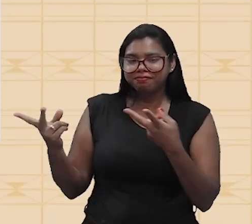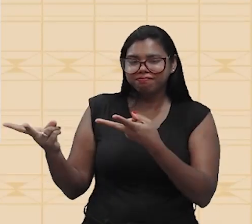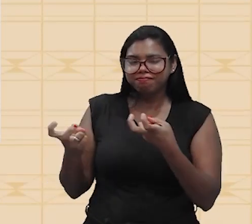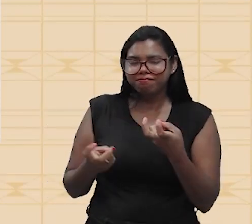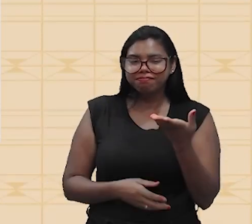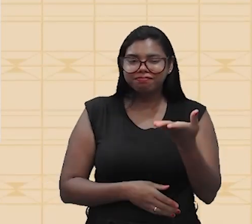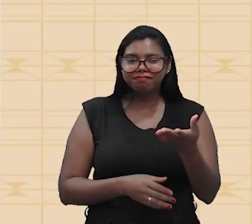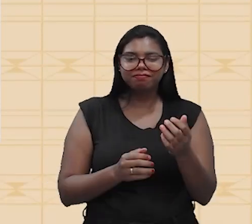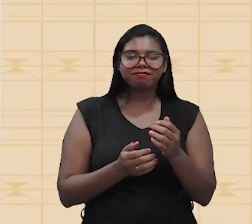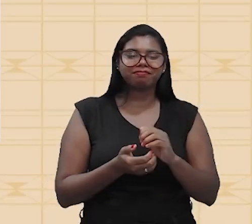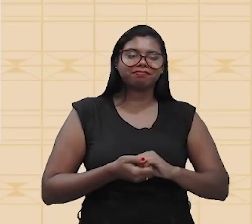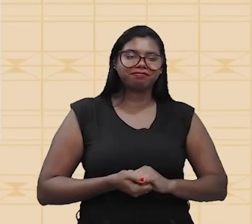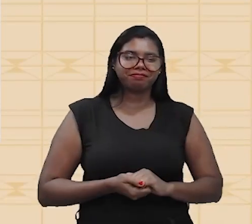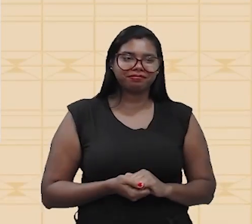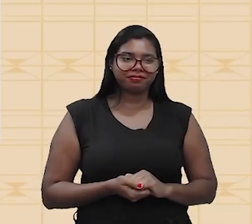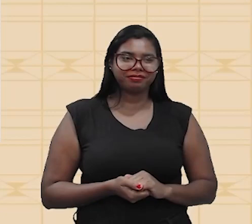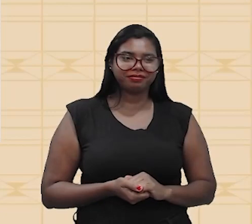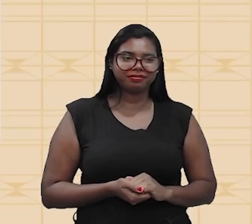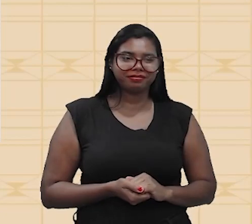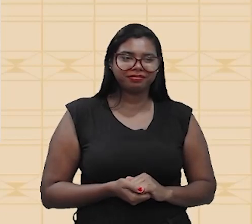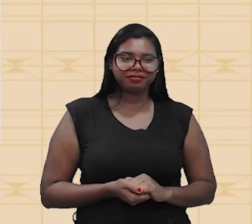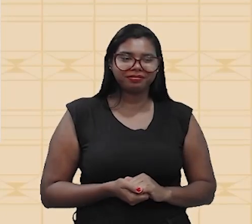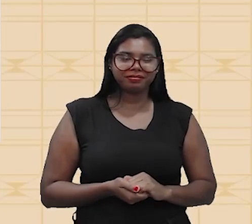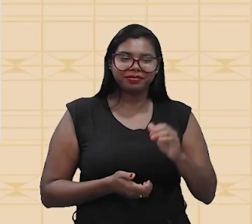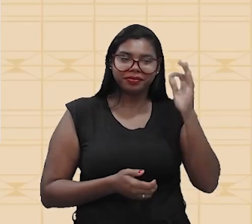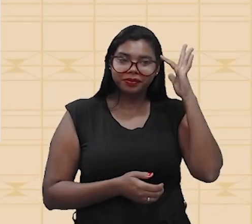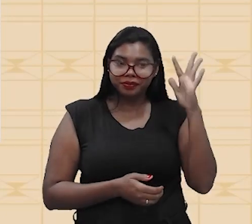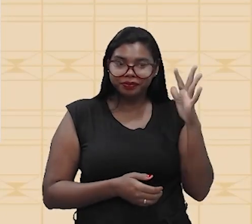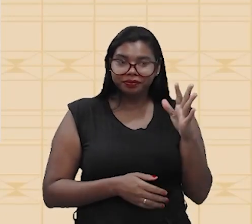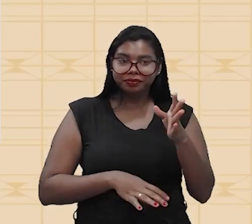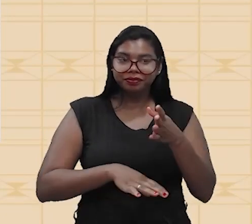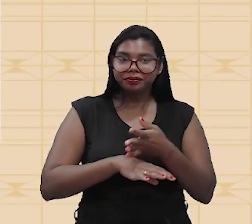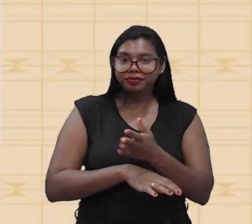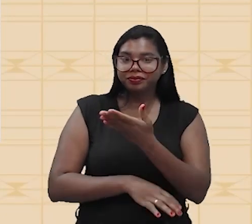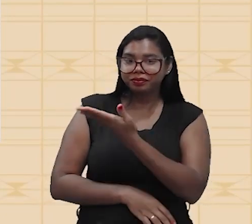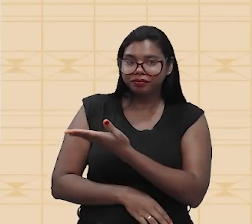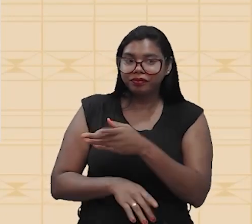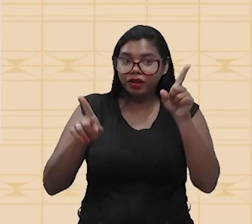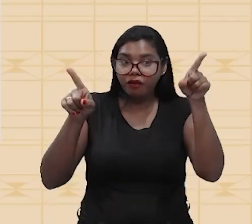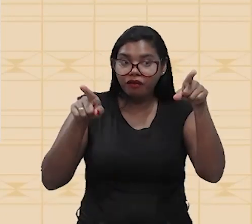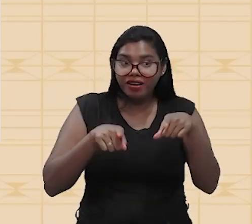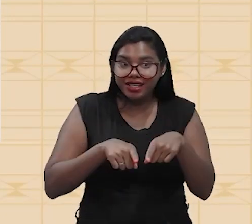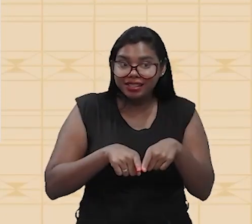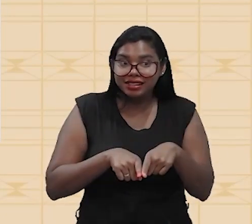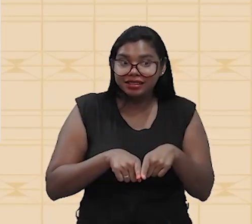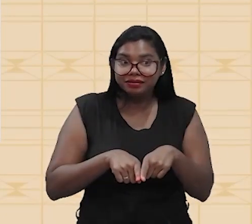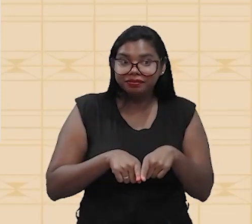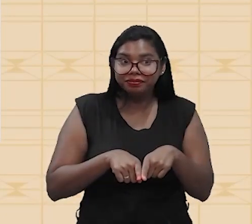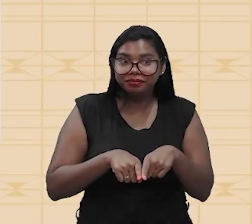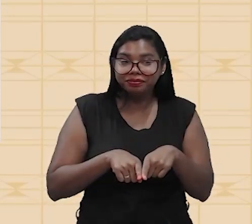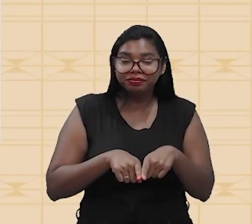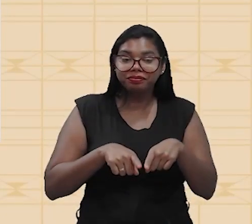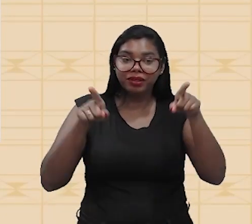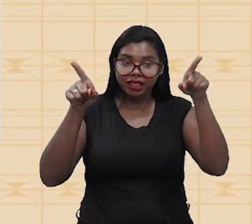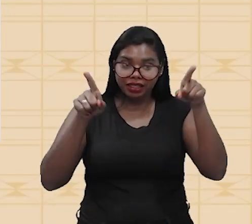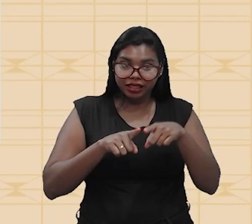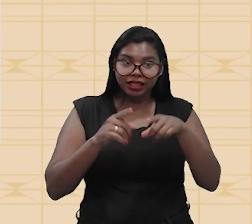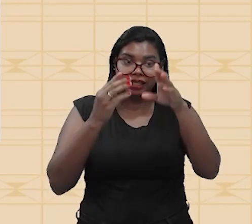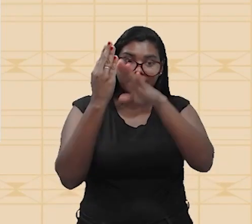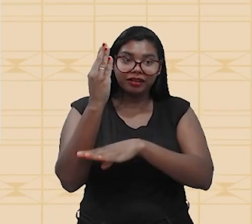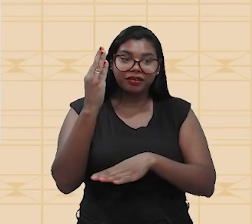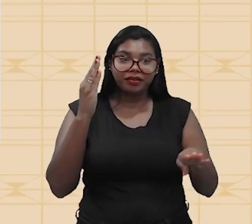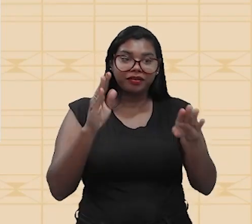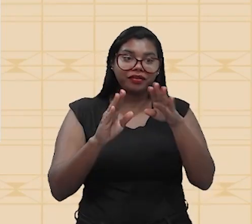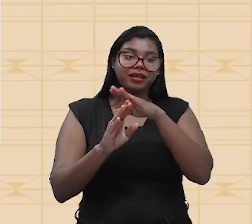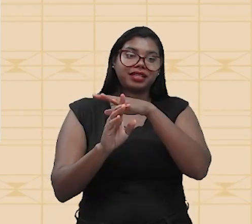vi com vocês na parte teórica. Você lembra que existe um vértice? Esse vértice tem um Y do